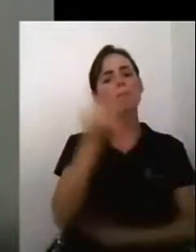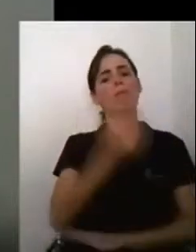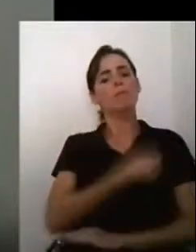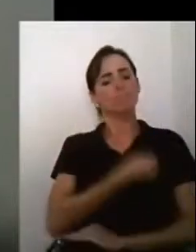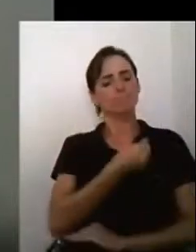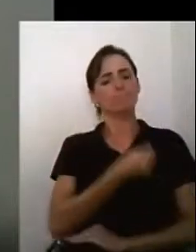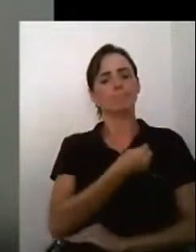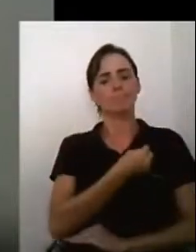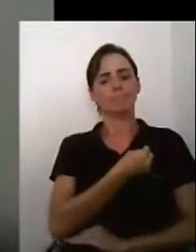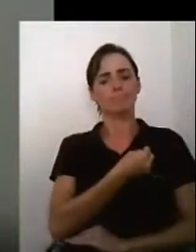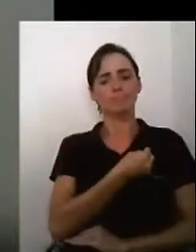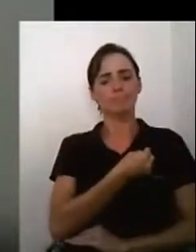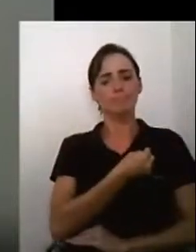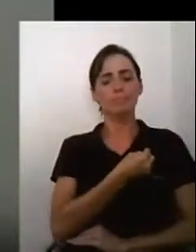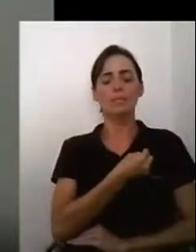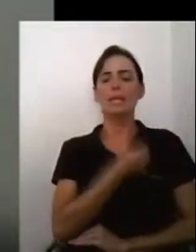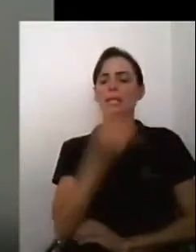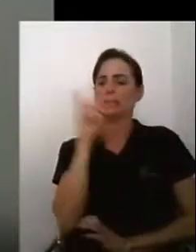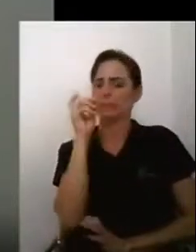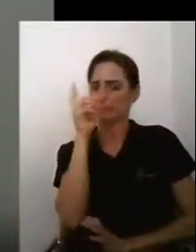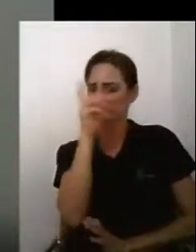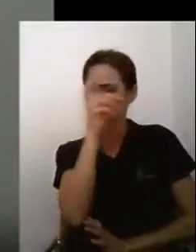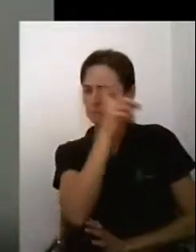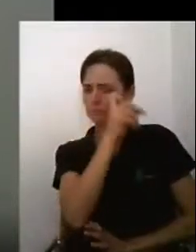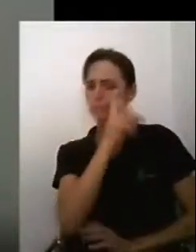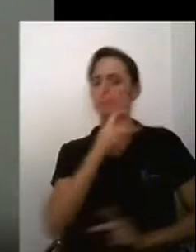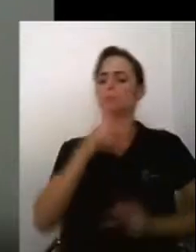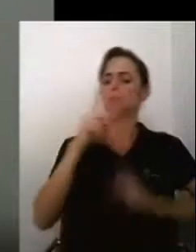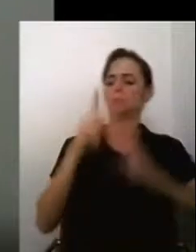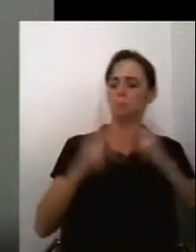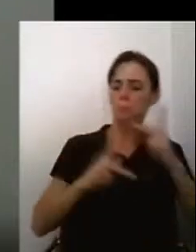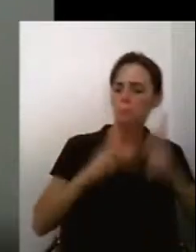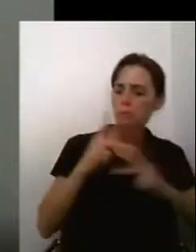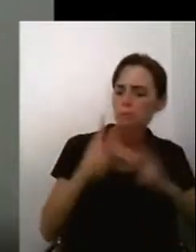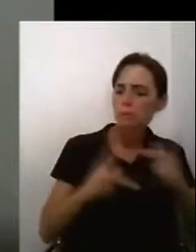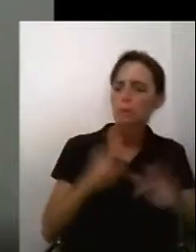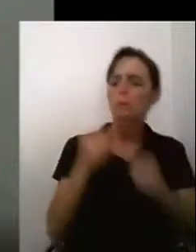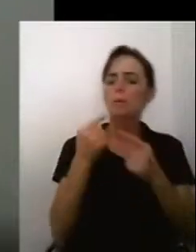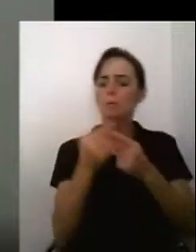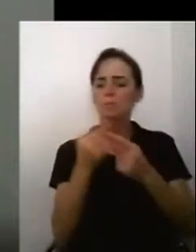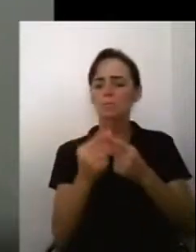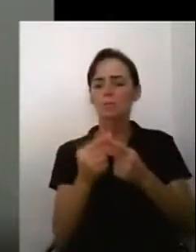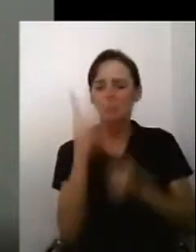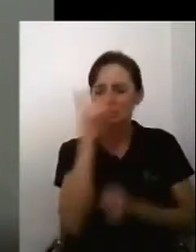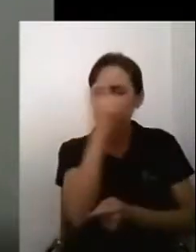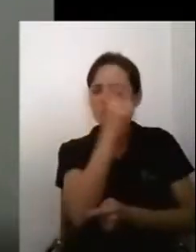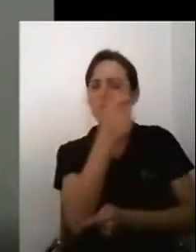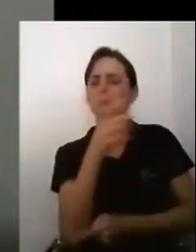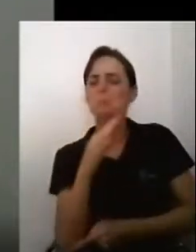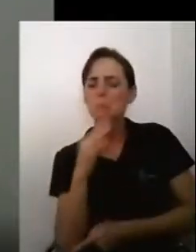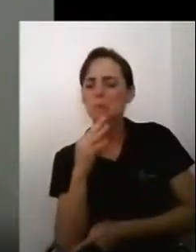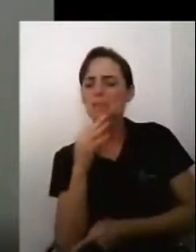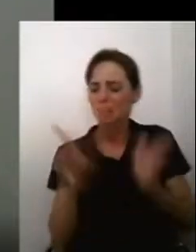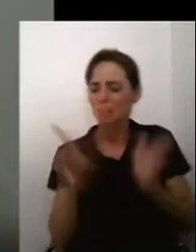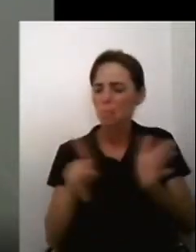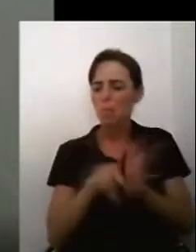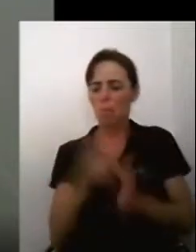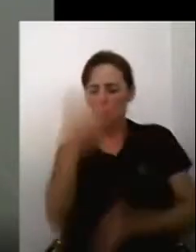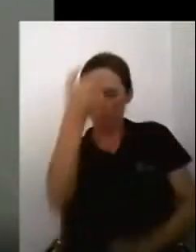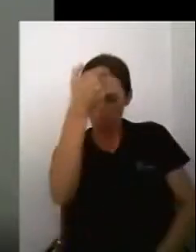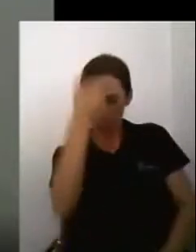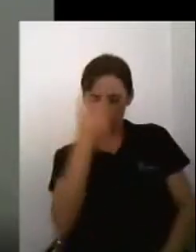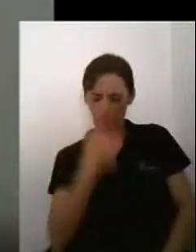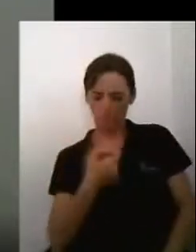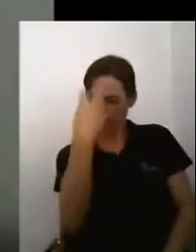Esse não é um processo fácil. Conhecer a si mesmo requer a ousadia